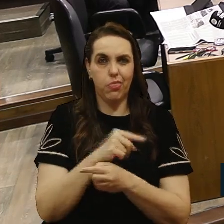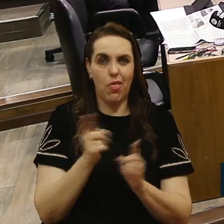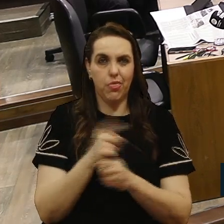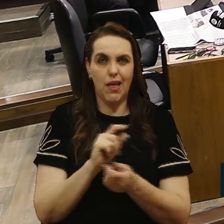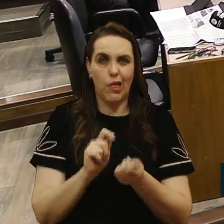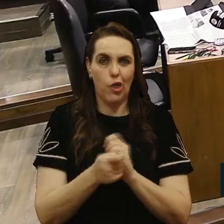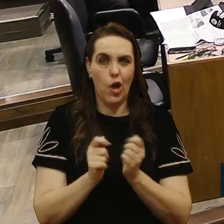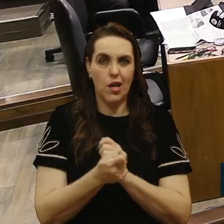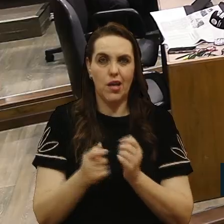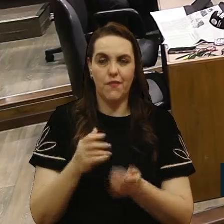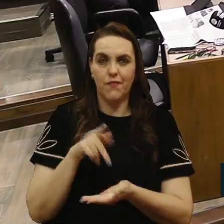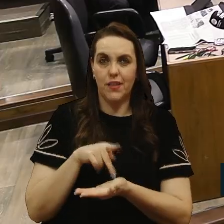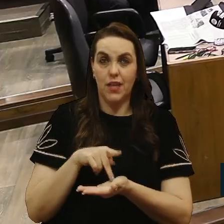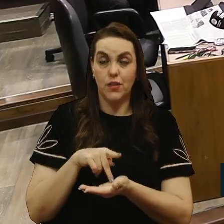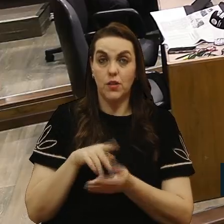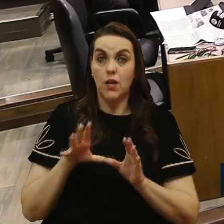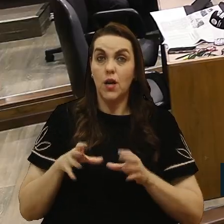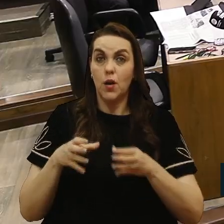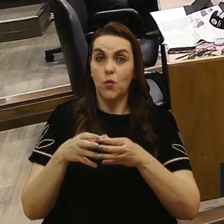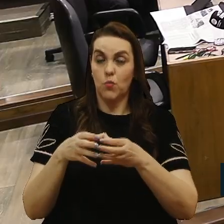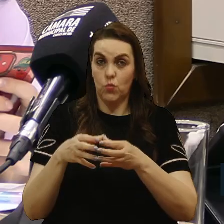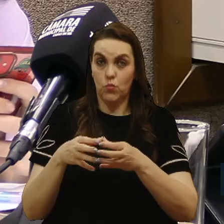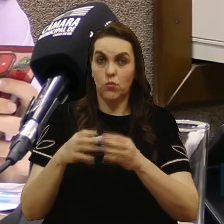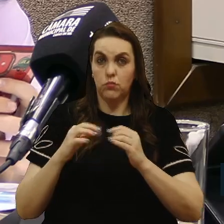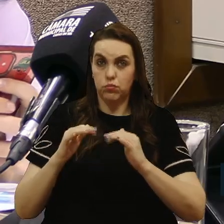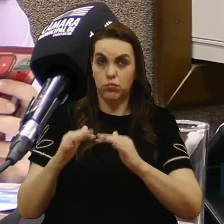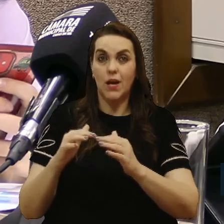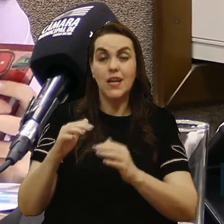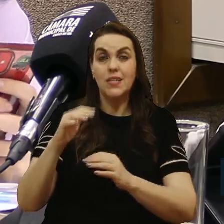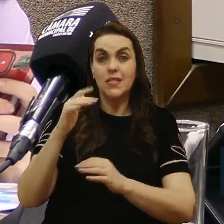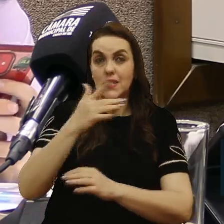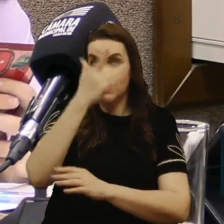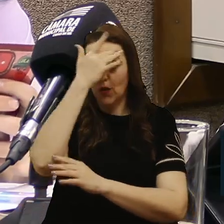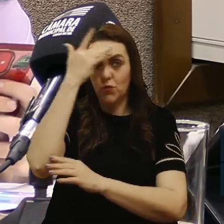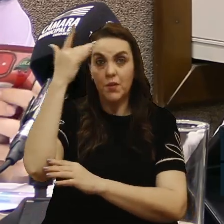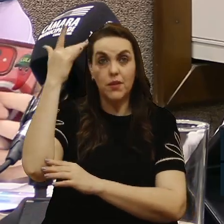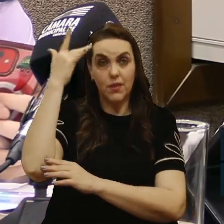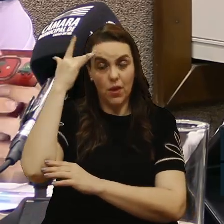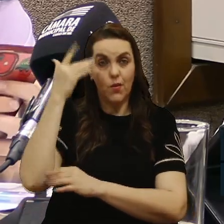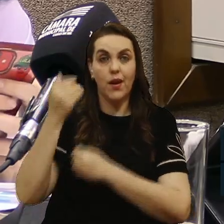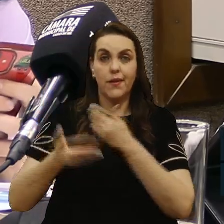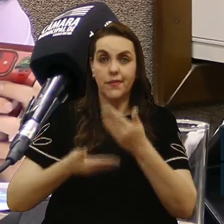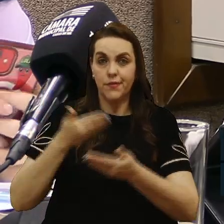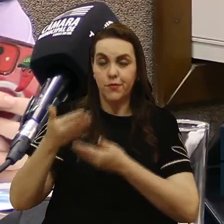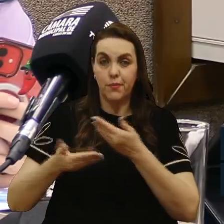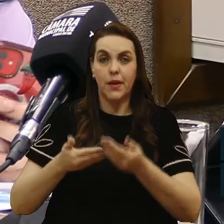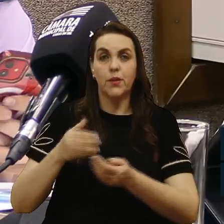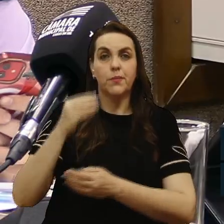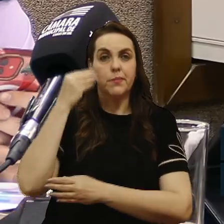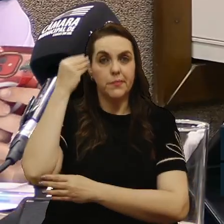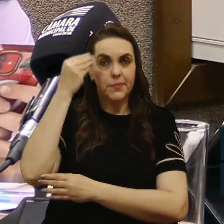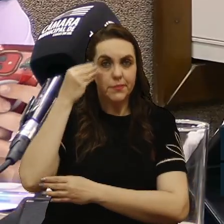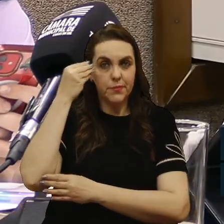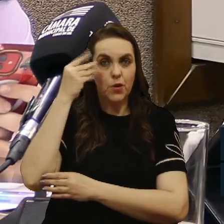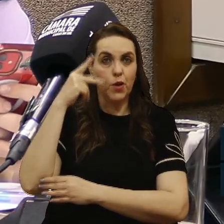o mutirão de saúde mental realizado por esse município, com atendimento de psicólogos, psiquiatras